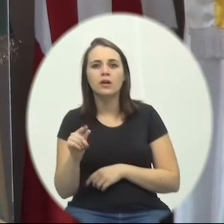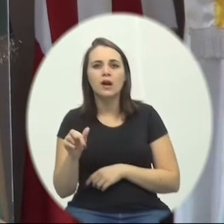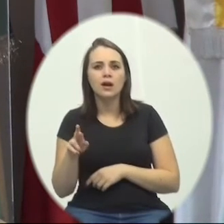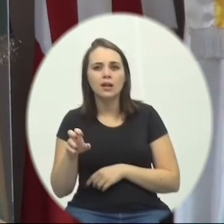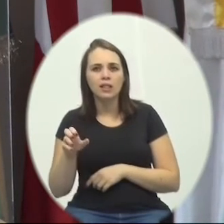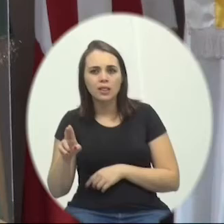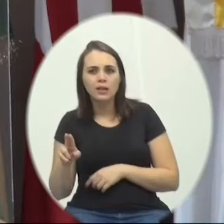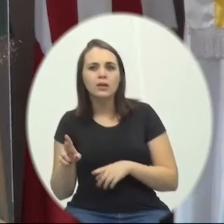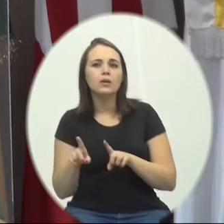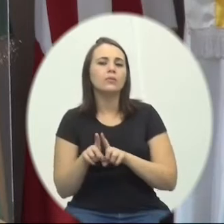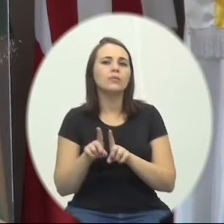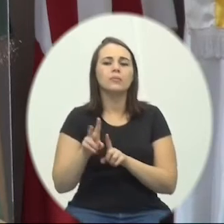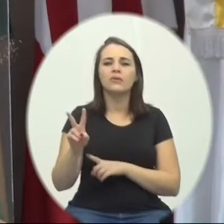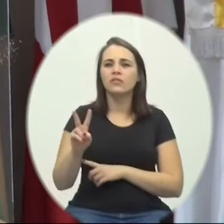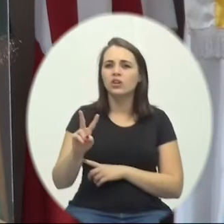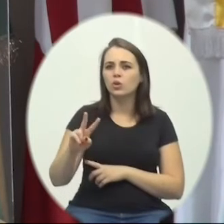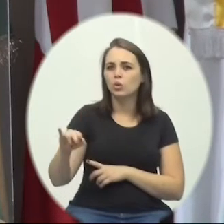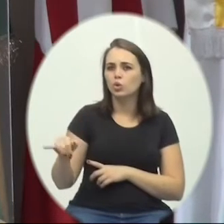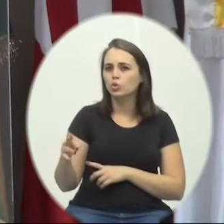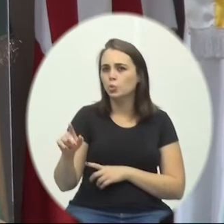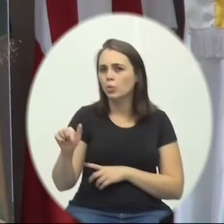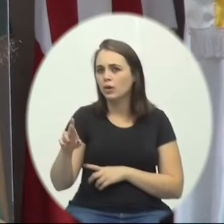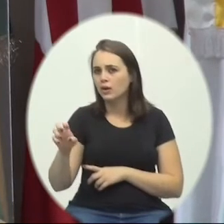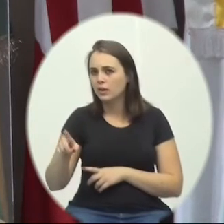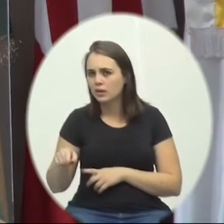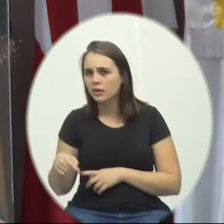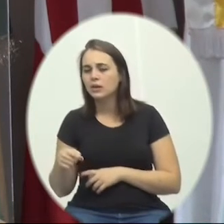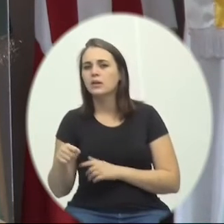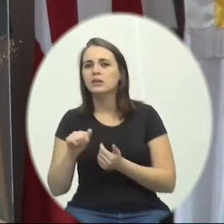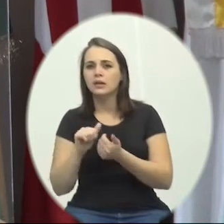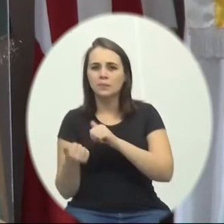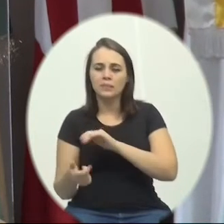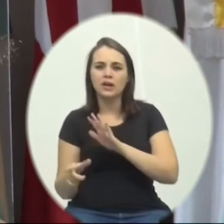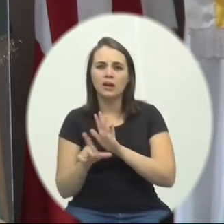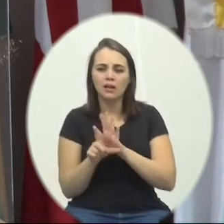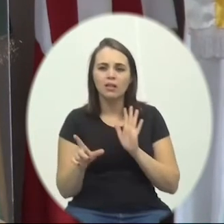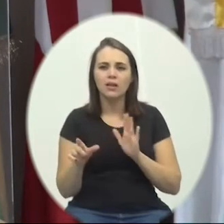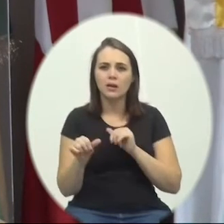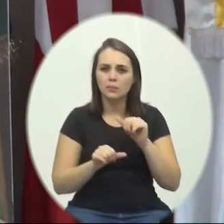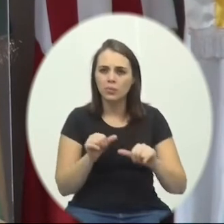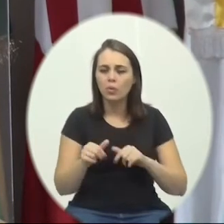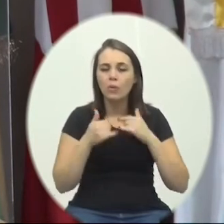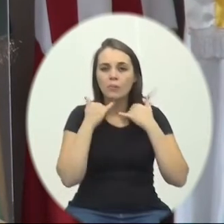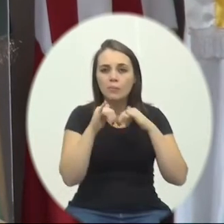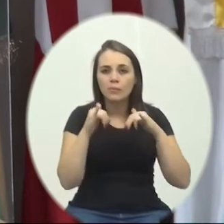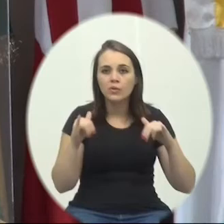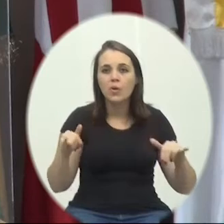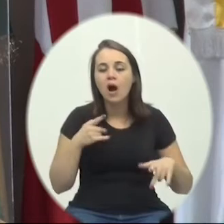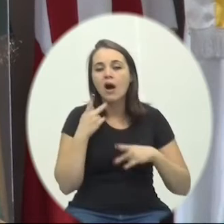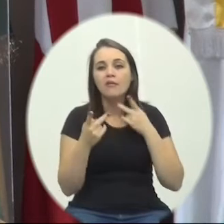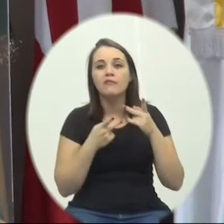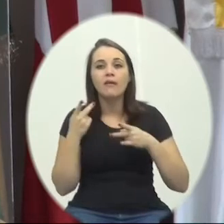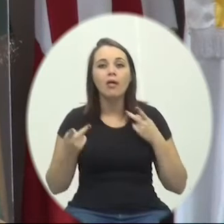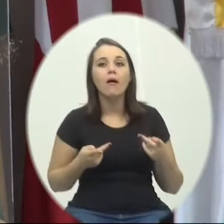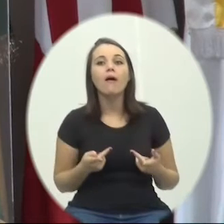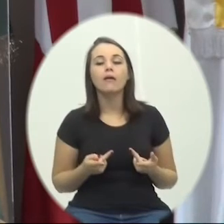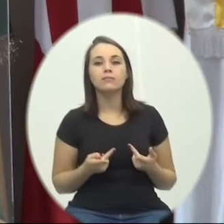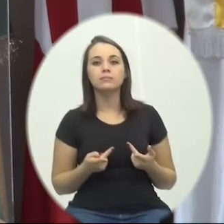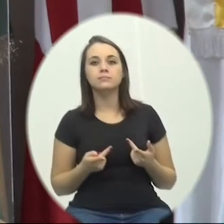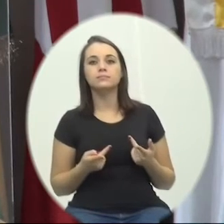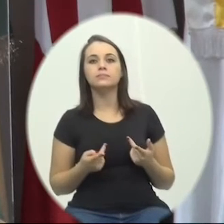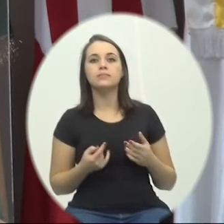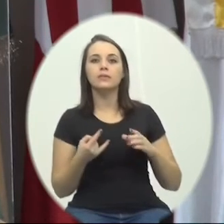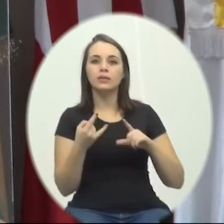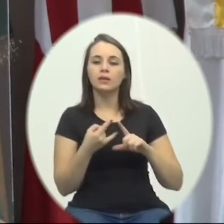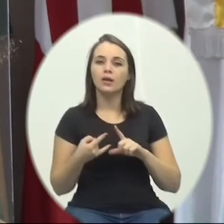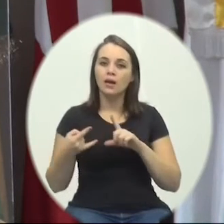o vereador Juarez fez uma alteração na lei para divulgar, para falar... E a live tratou